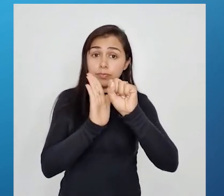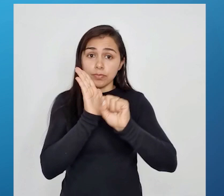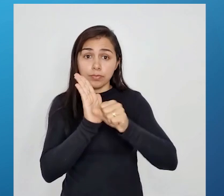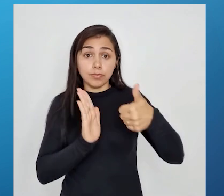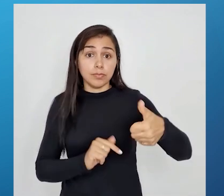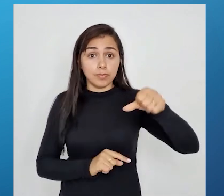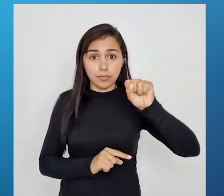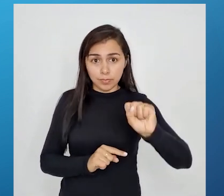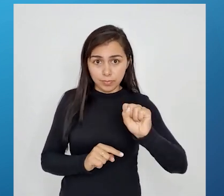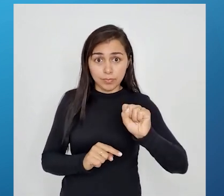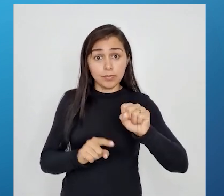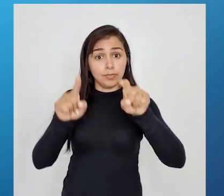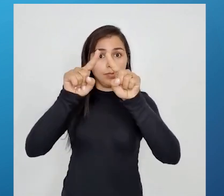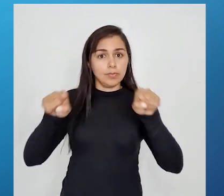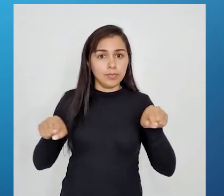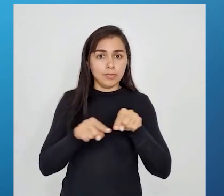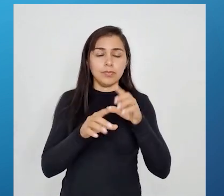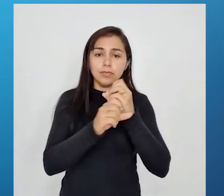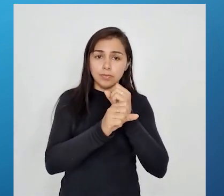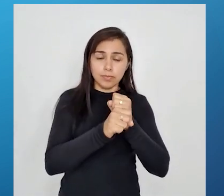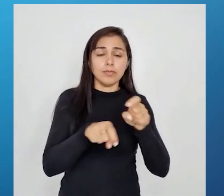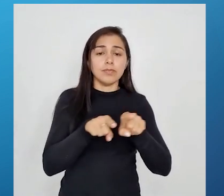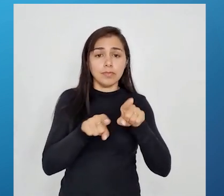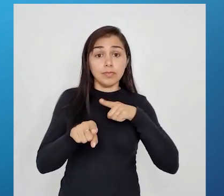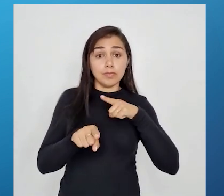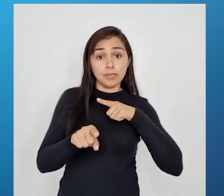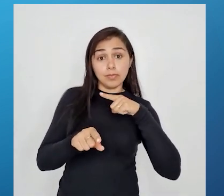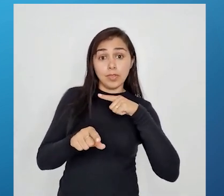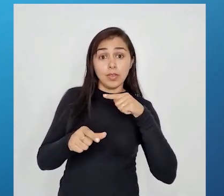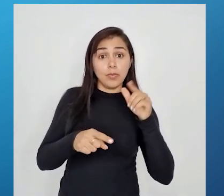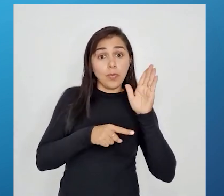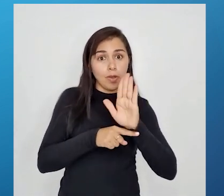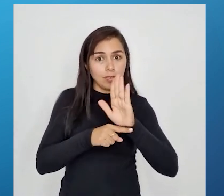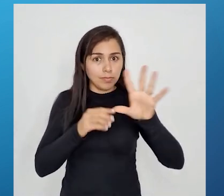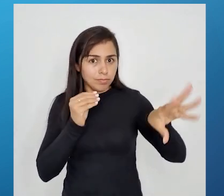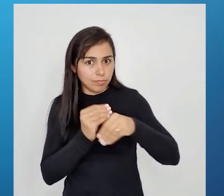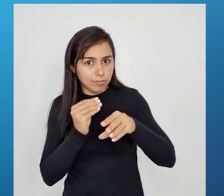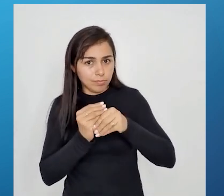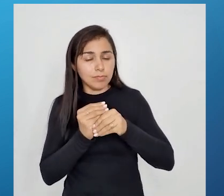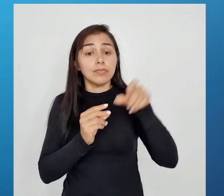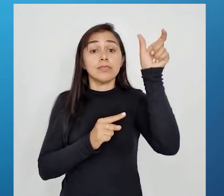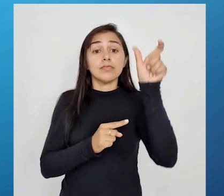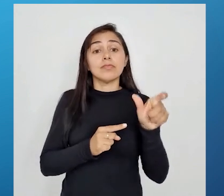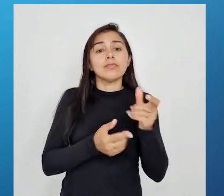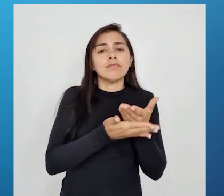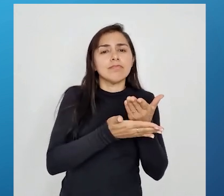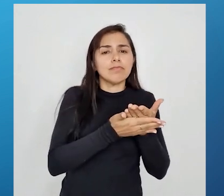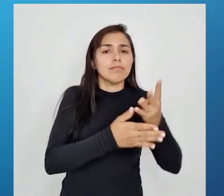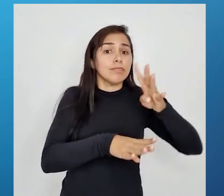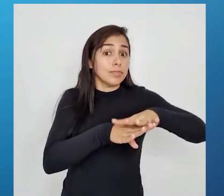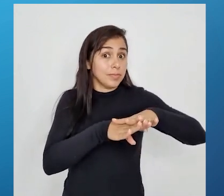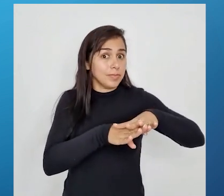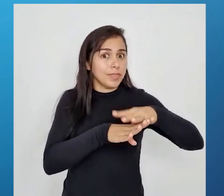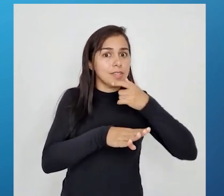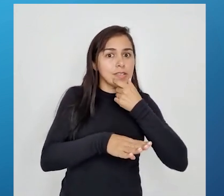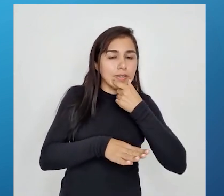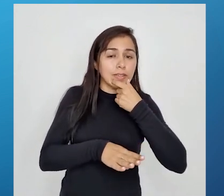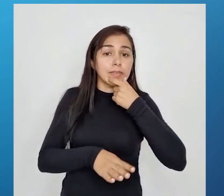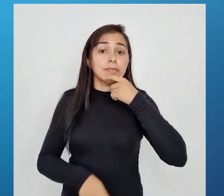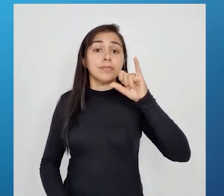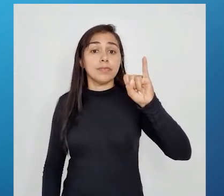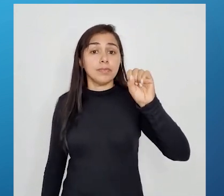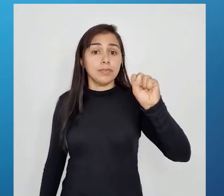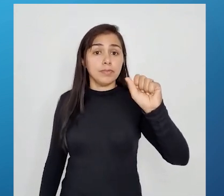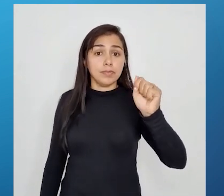deixar de ser, a trigonometria recebeu contribuições importantes do matemático inglês Isaac Newton, um dos grandes gigantes